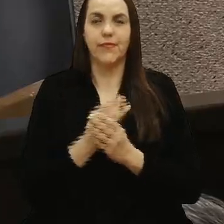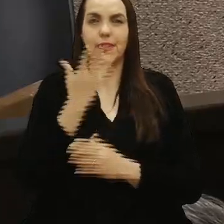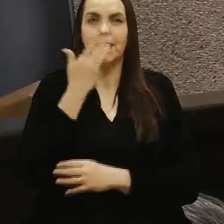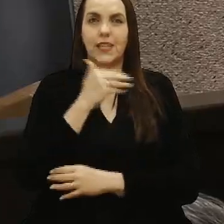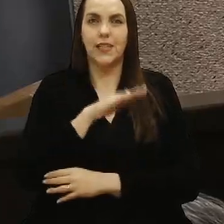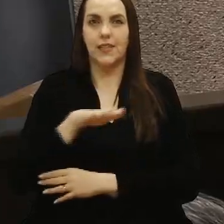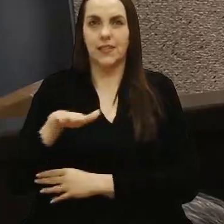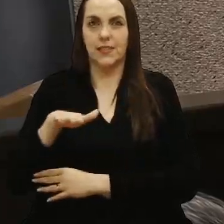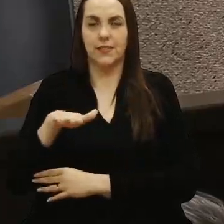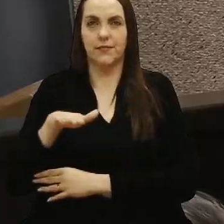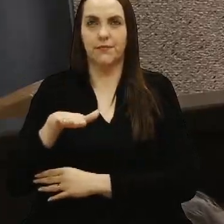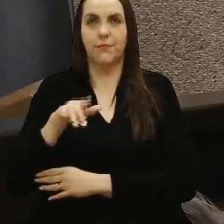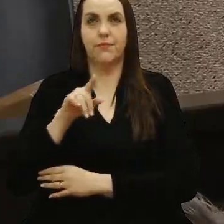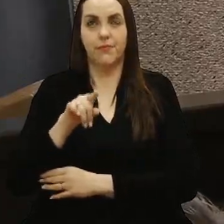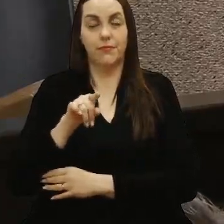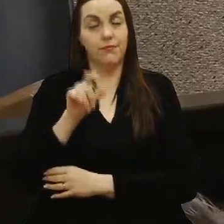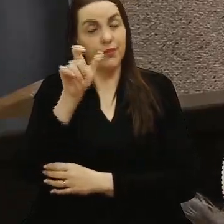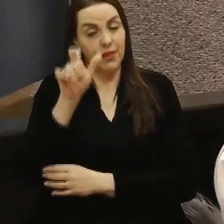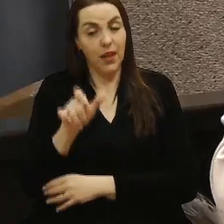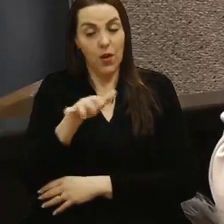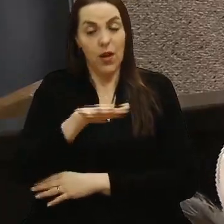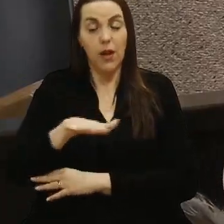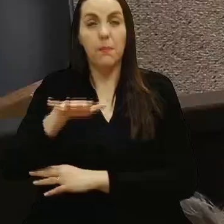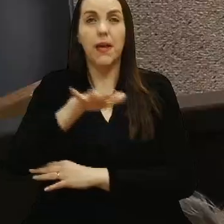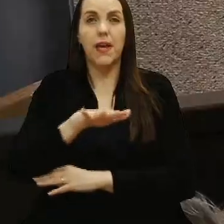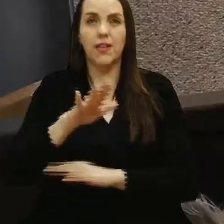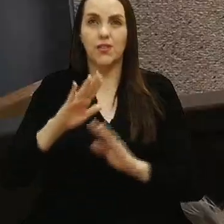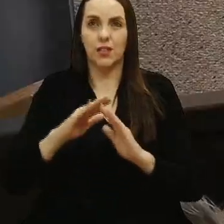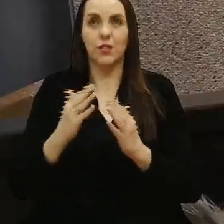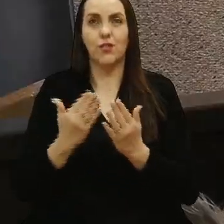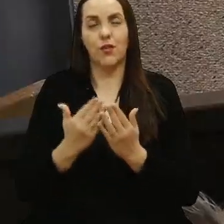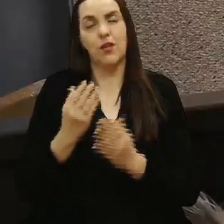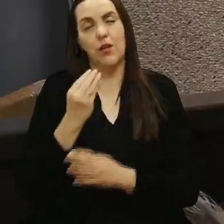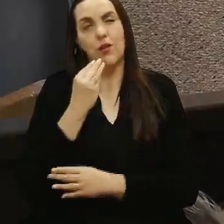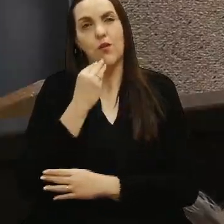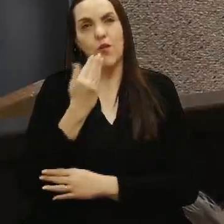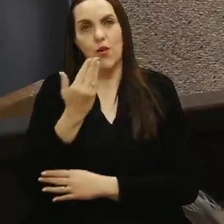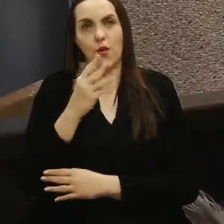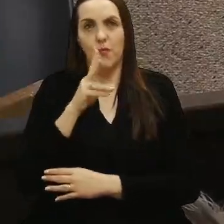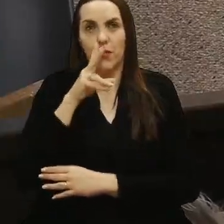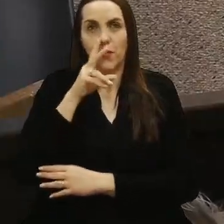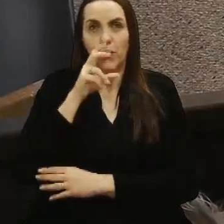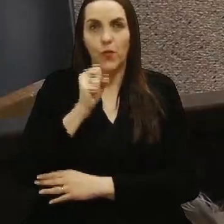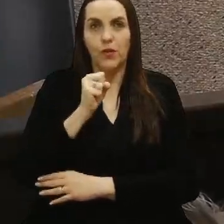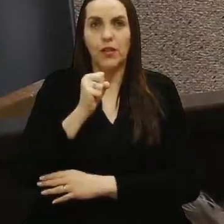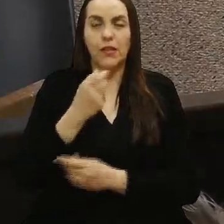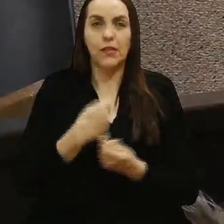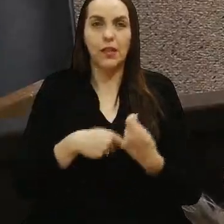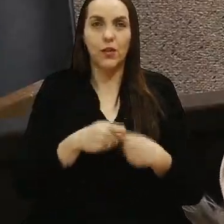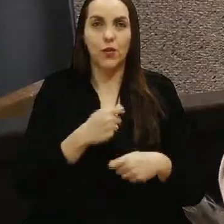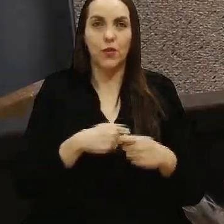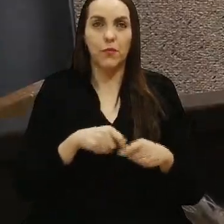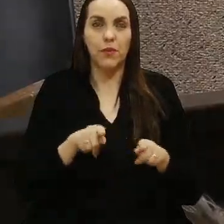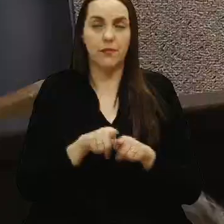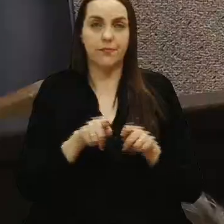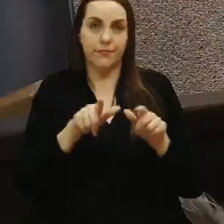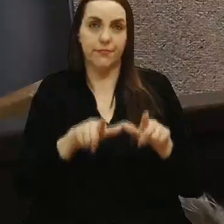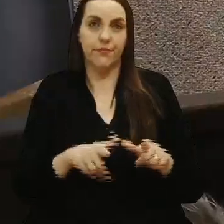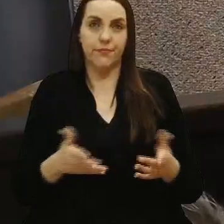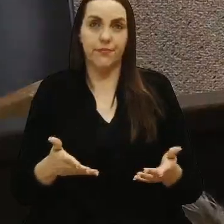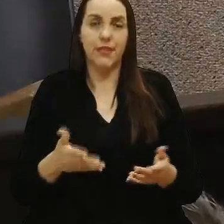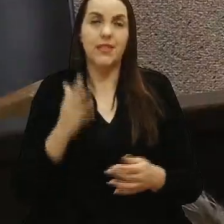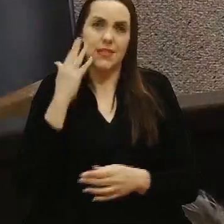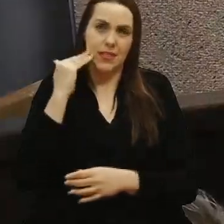crianças, àquele ambiente escolar. E isso, claro, fortalece a economia local e a gente sabe que a gente vai